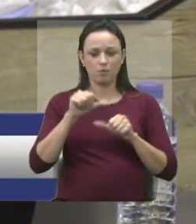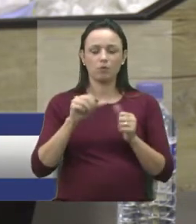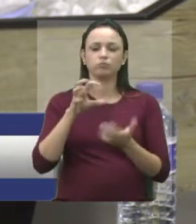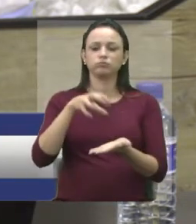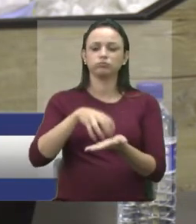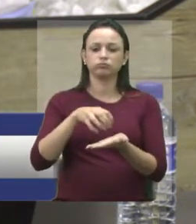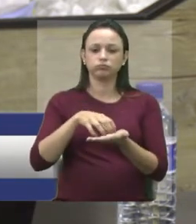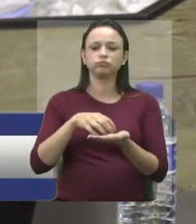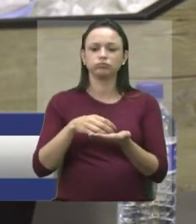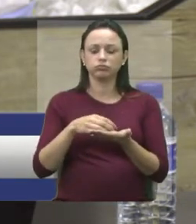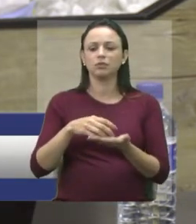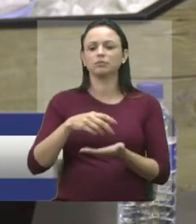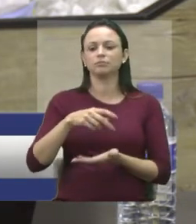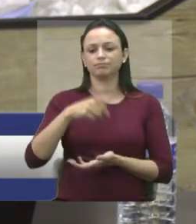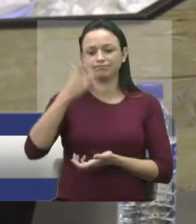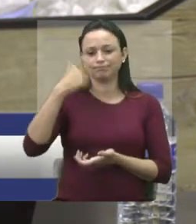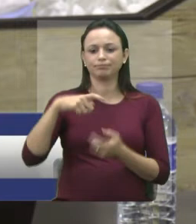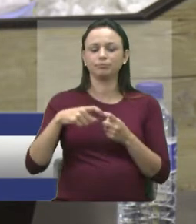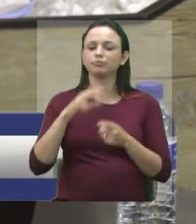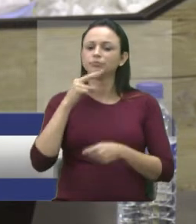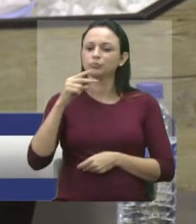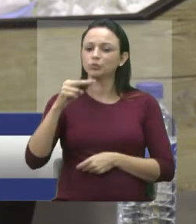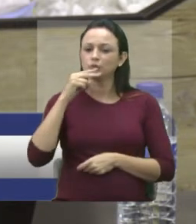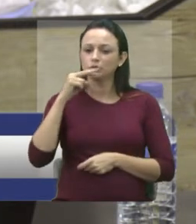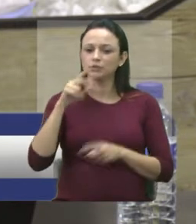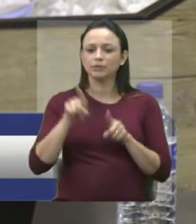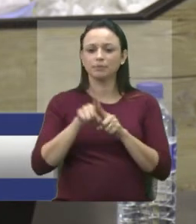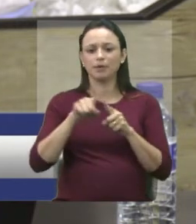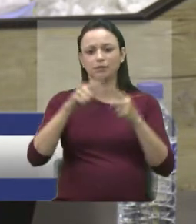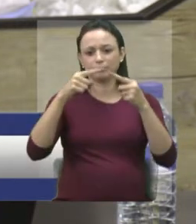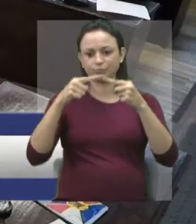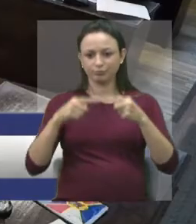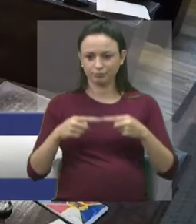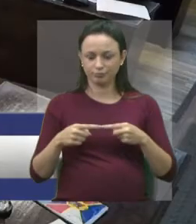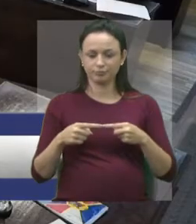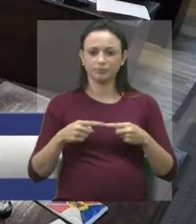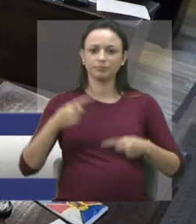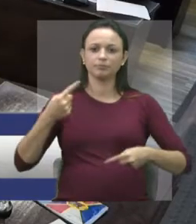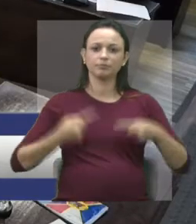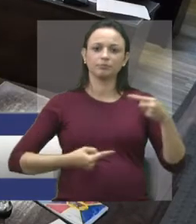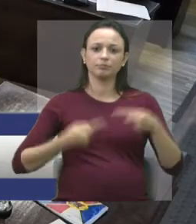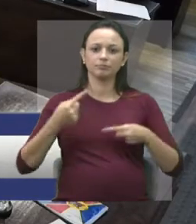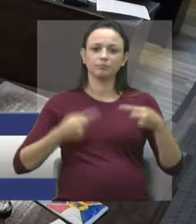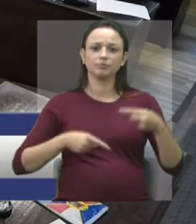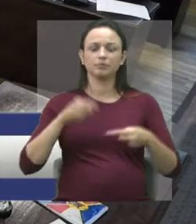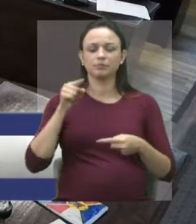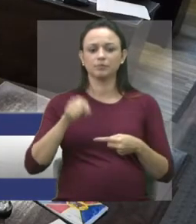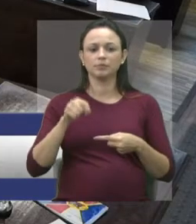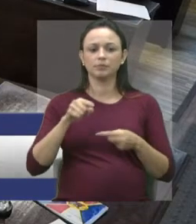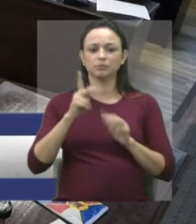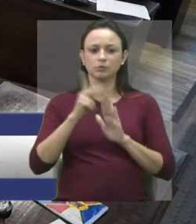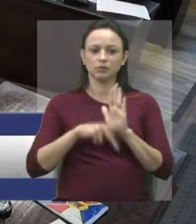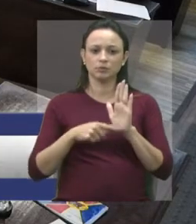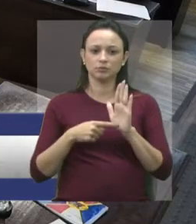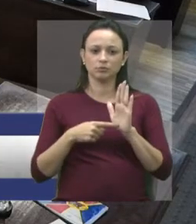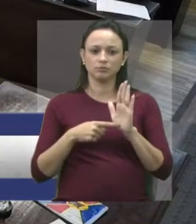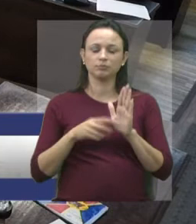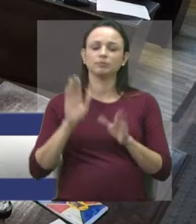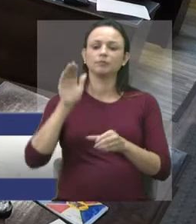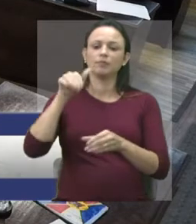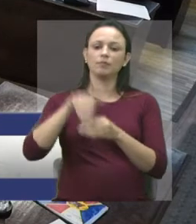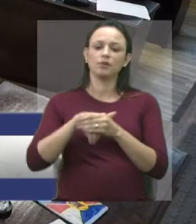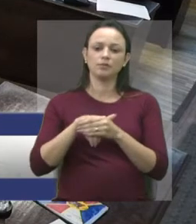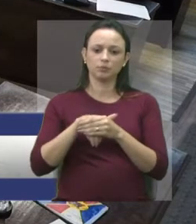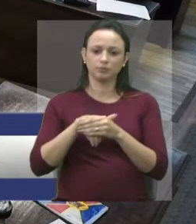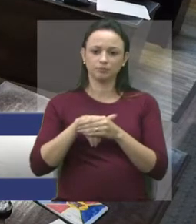de nutricionista e dá outras providências. Em discussão, referido processo. Em